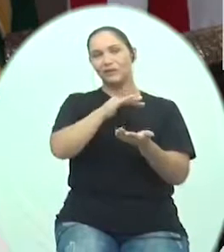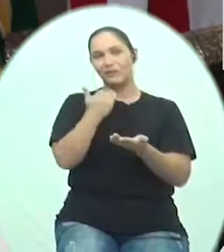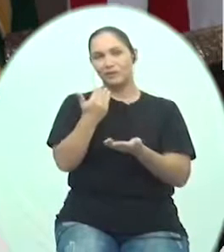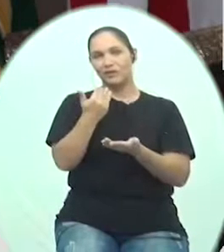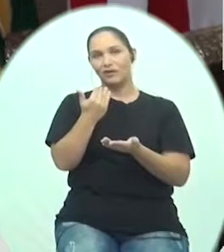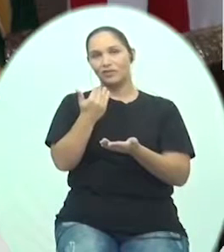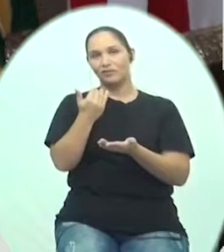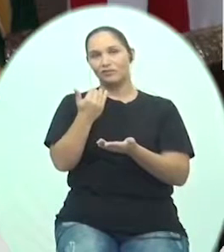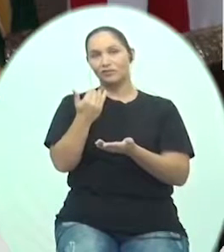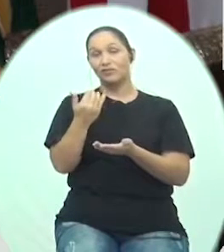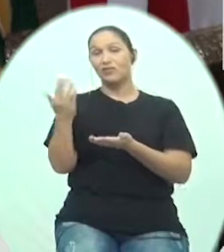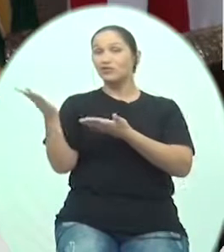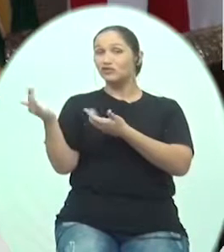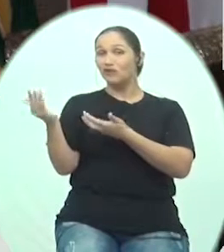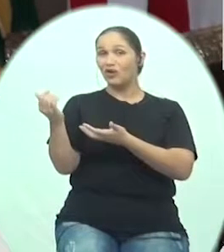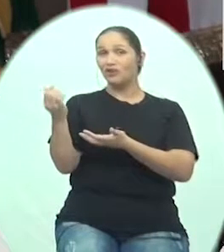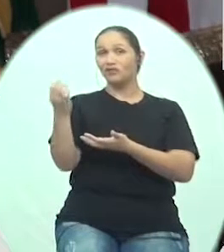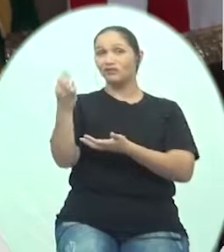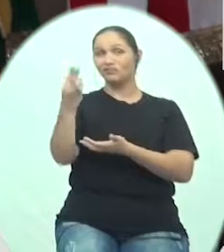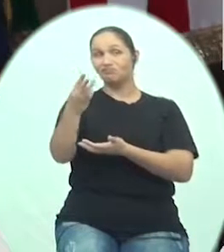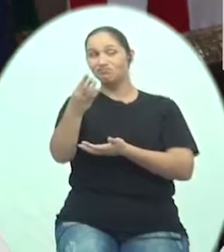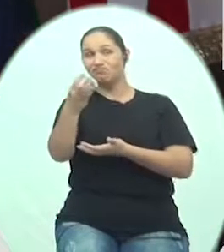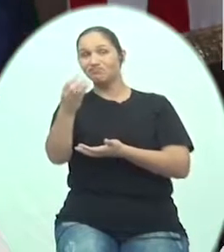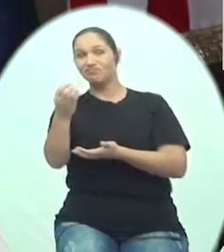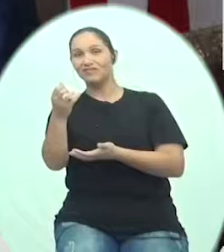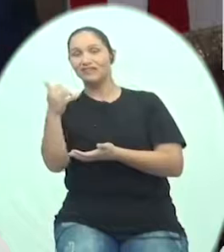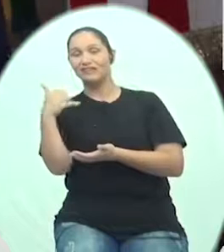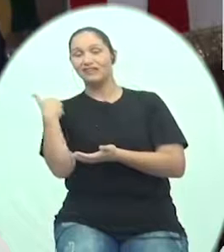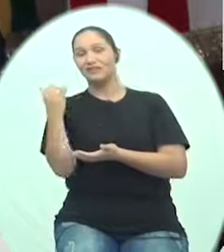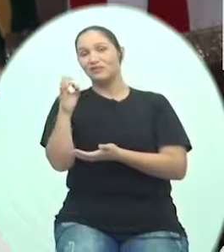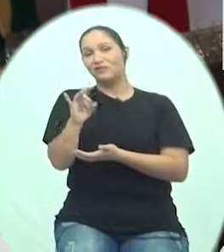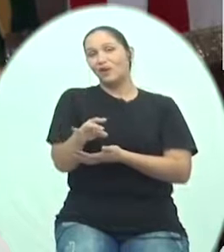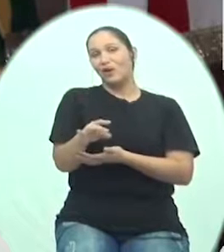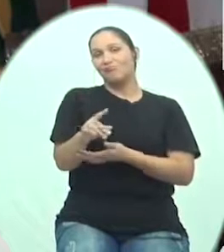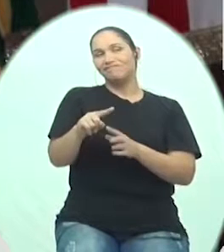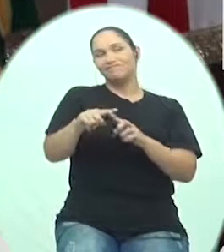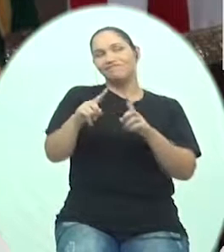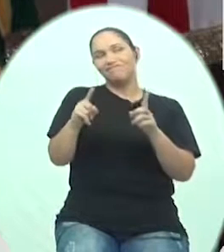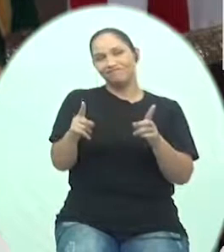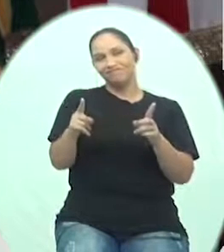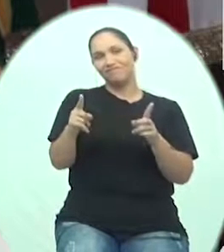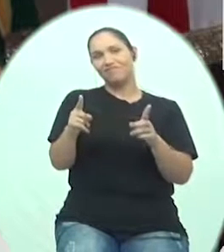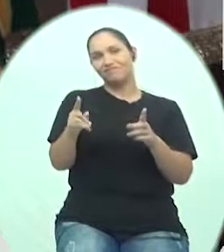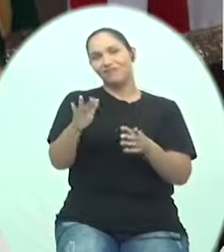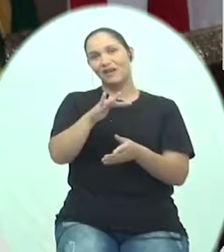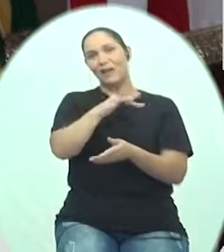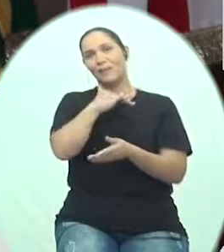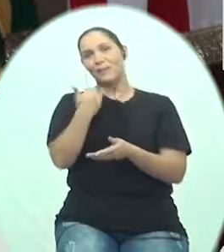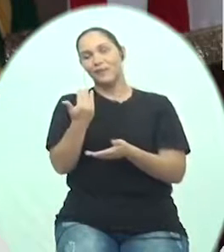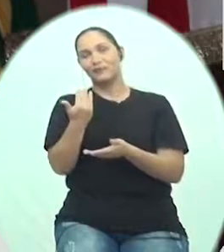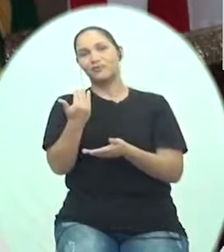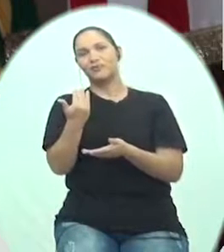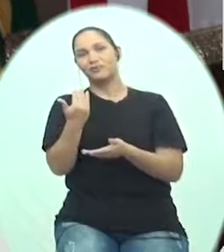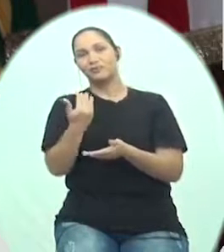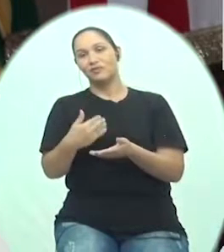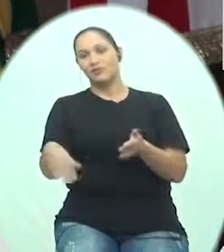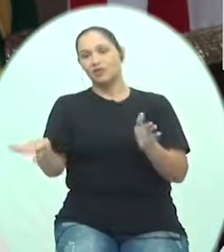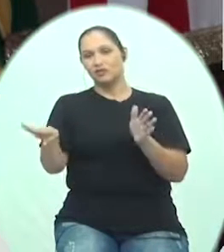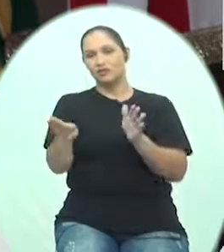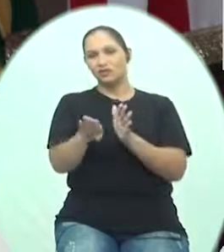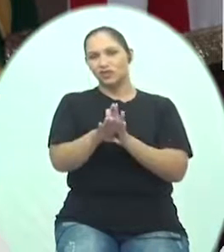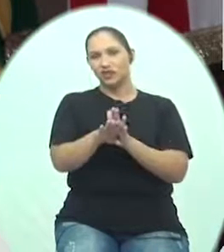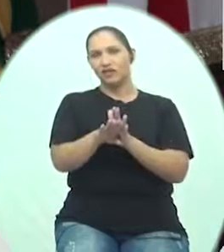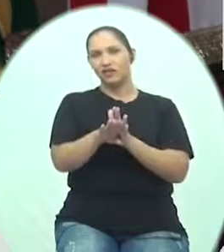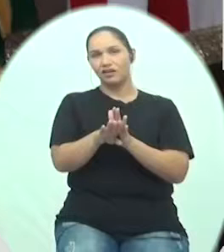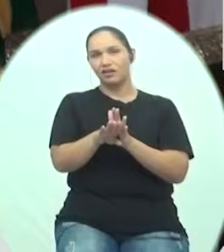30 e poucos anos de idade mas a morte ela vem realmente com uma surpresa e muitas